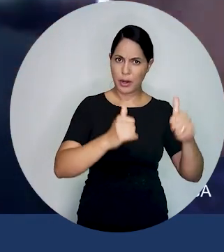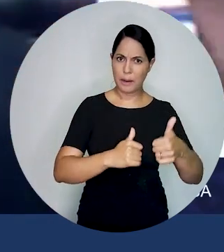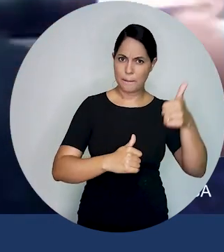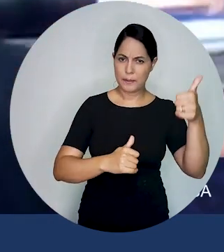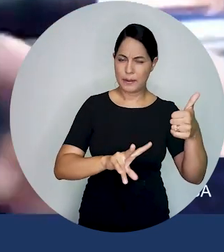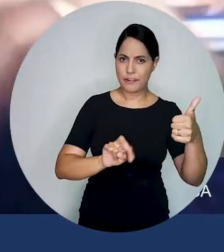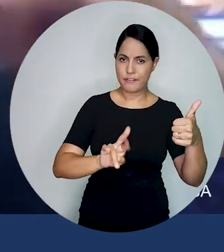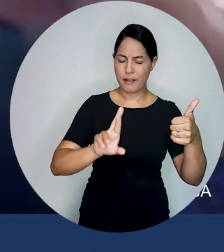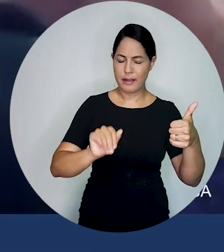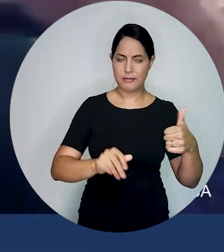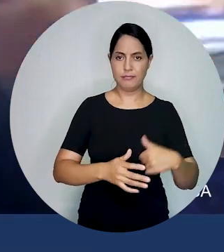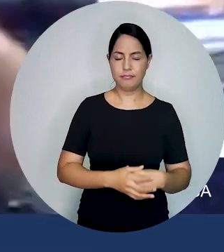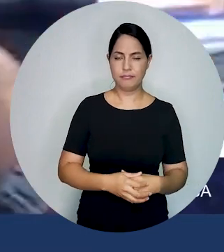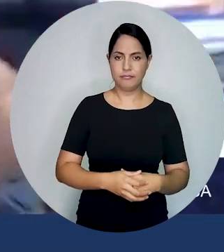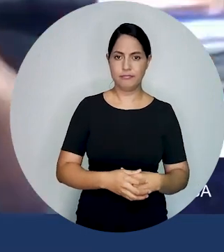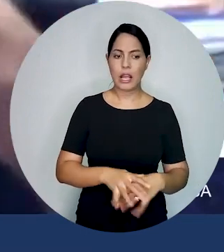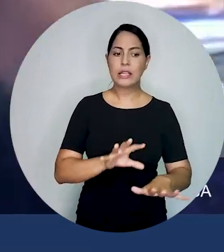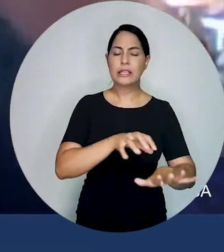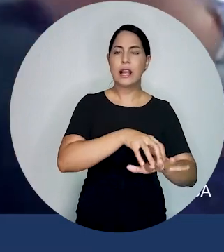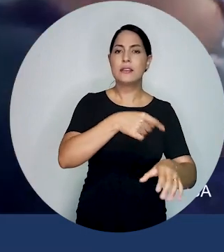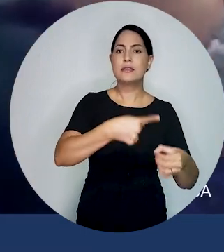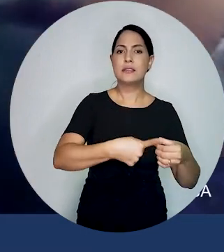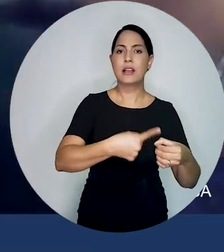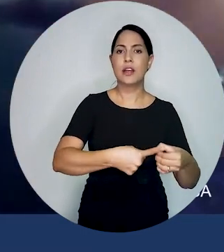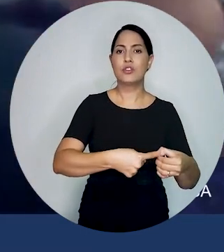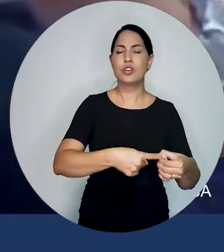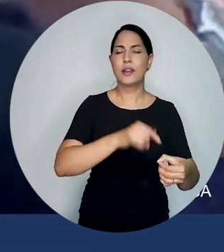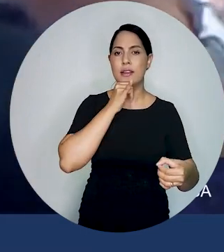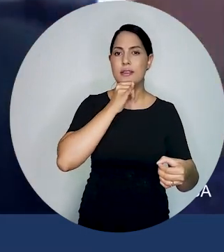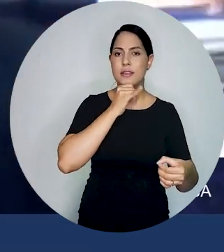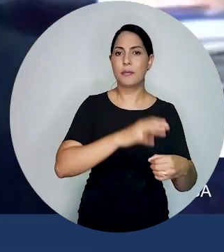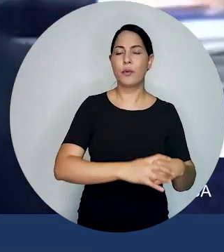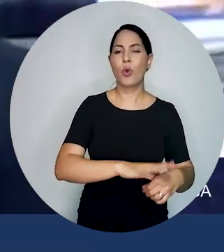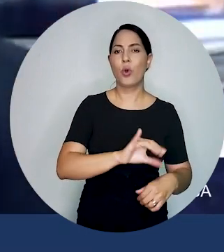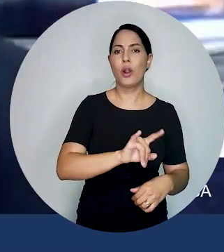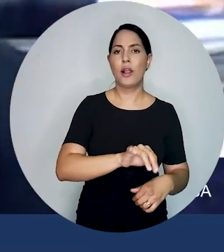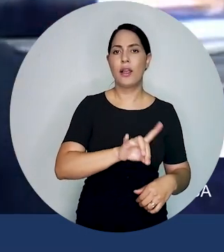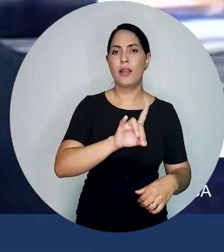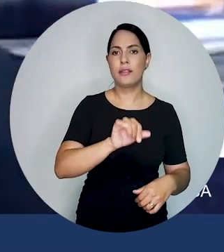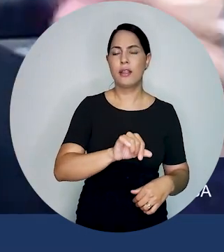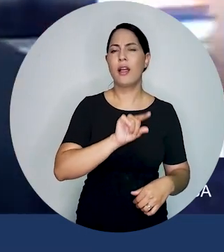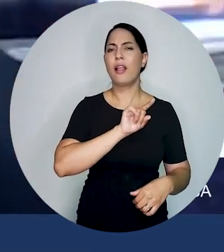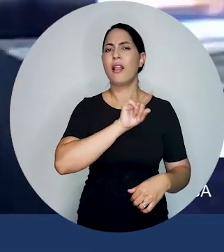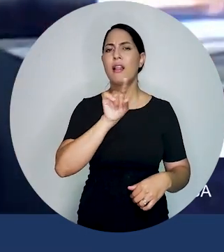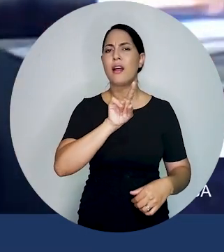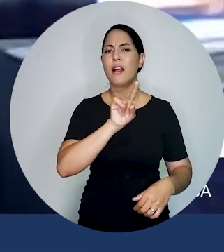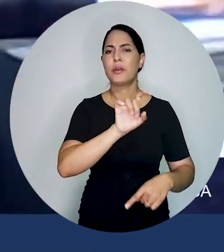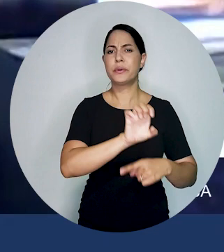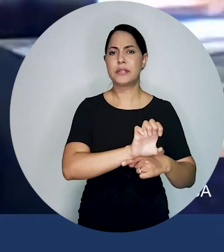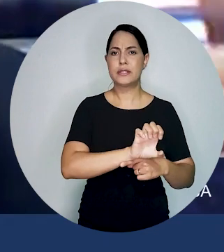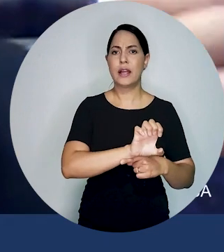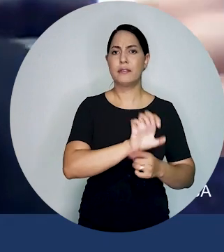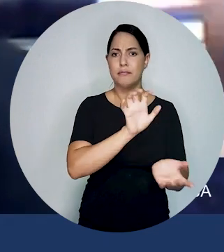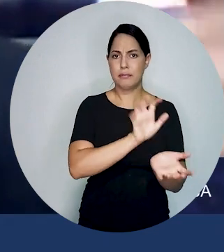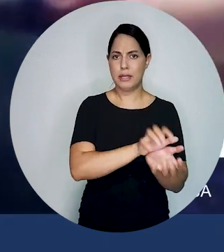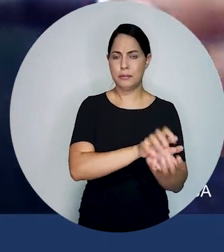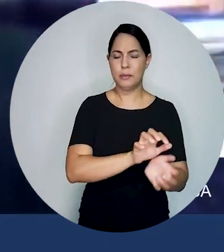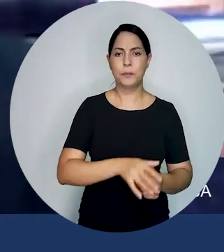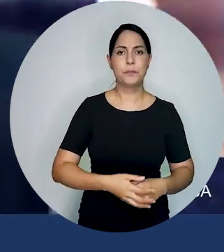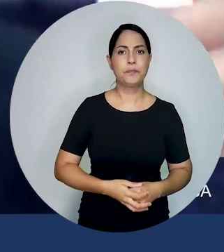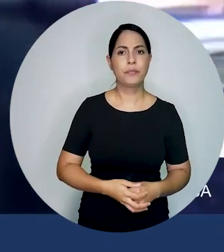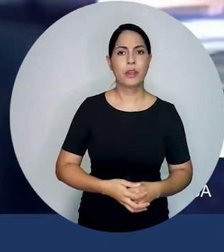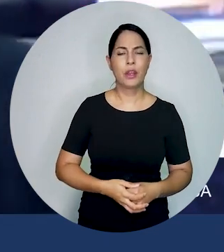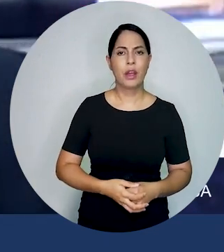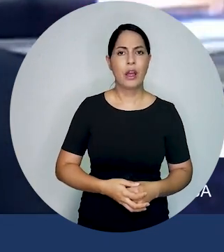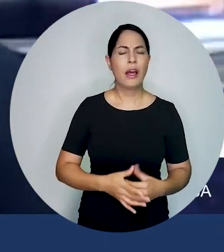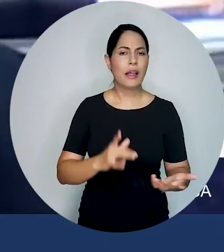vara civil da comarca de Olinda, em Pernambuco, é